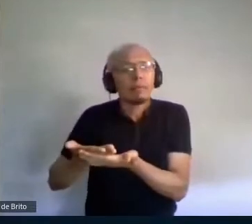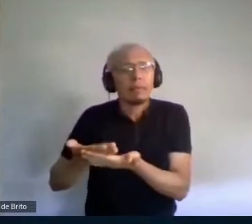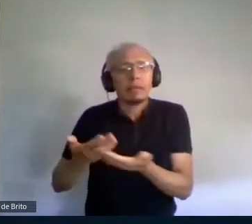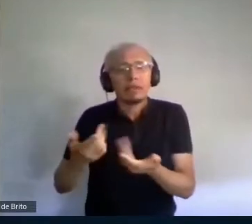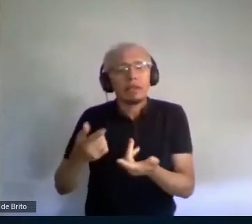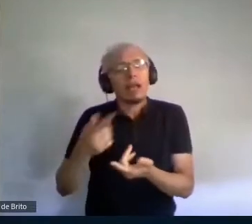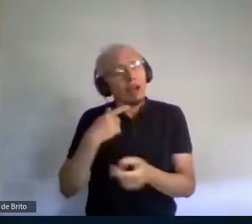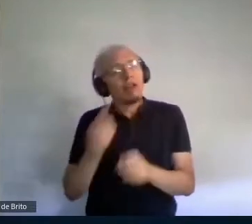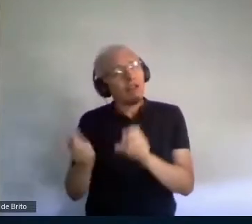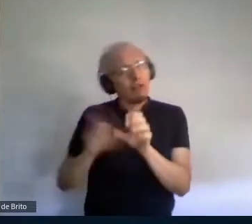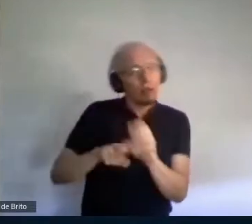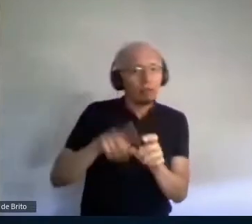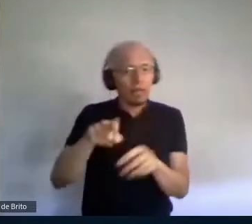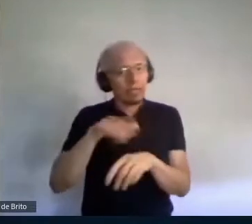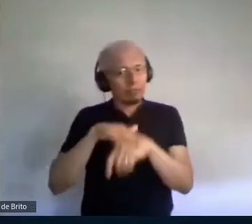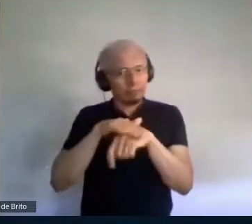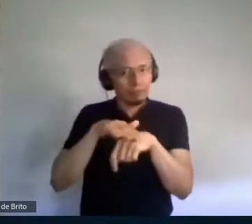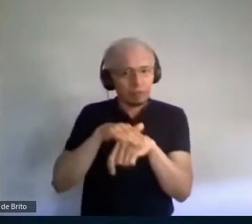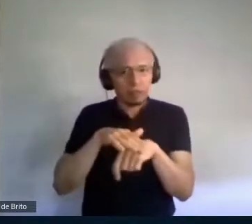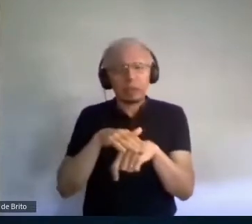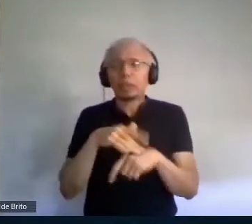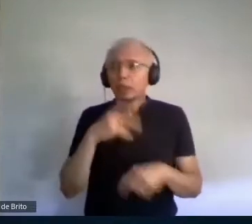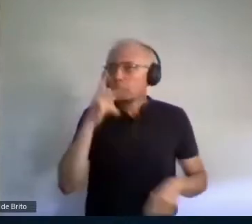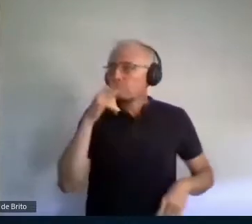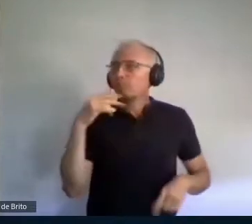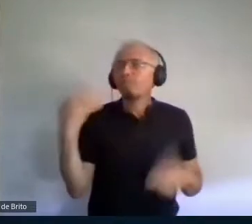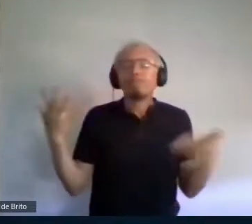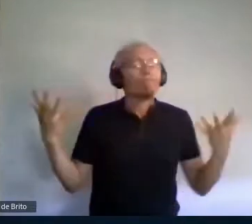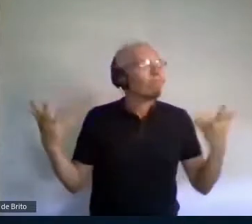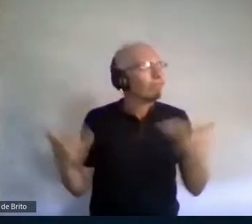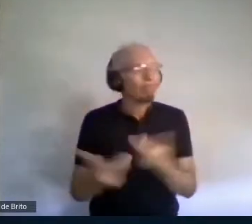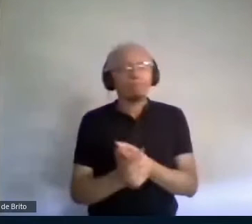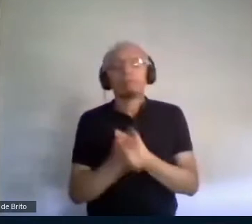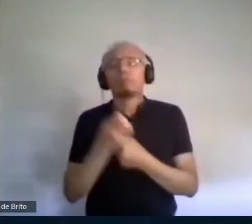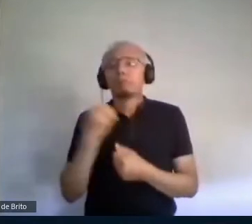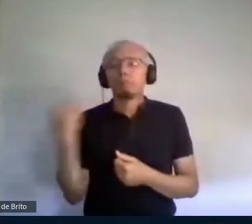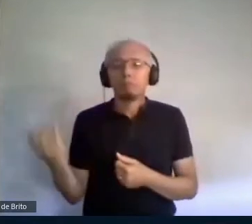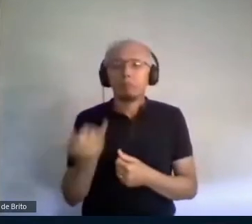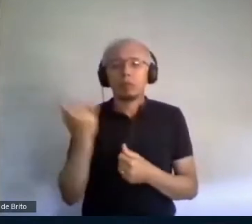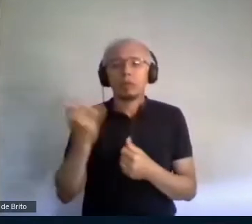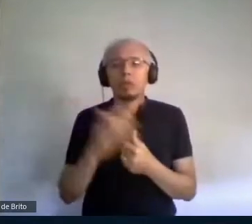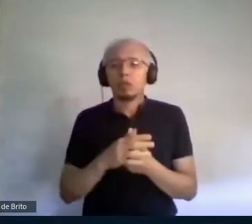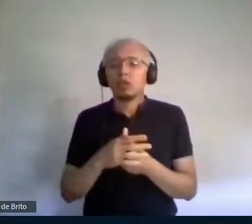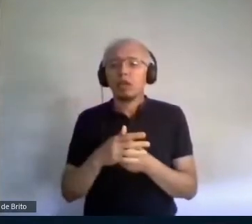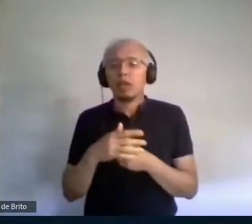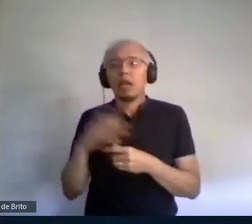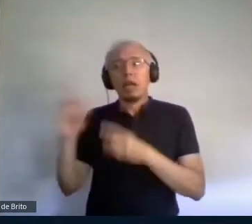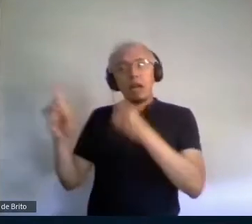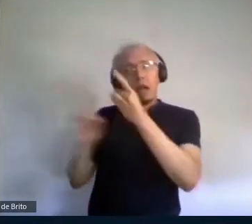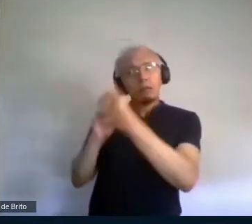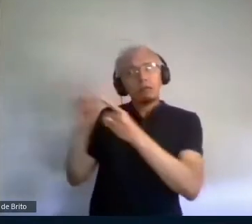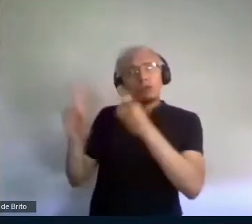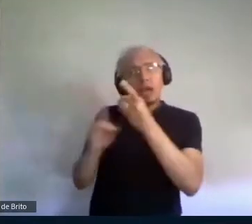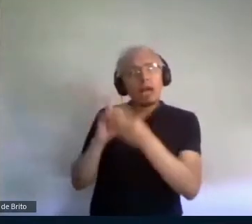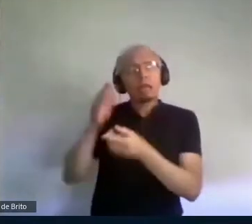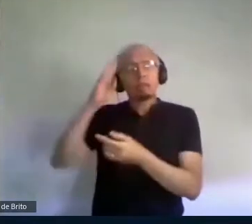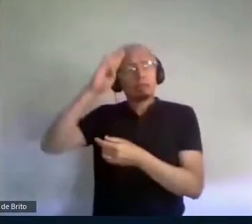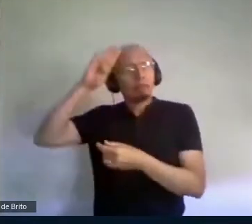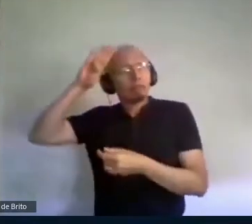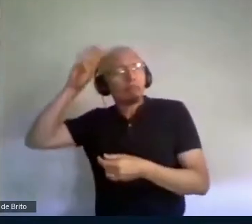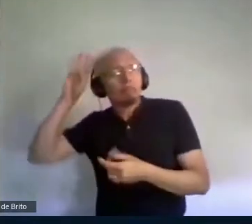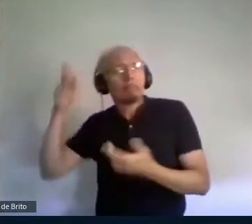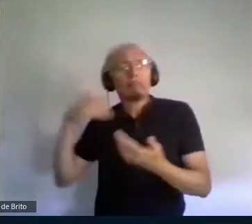diálogo que você fez com ela aqui no final, que eu achei muito rico, um diálogo acadêmico, respeitoso, né?